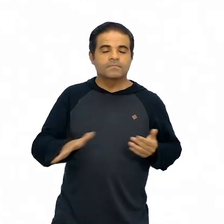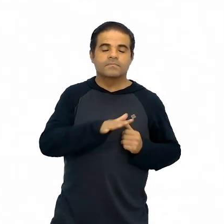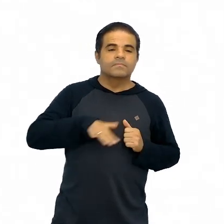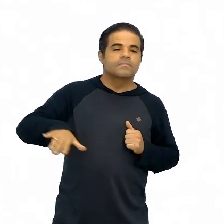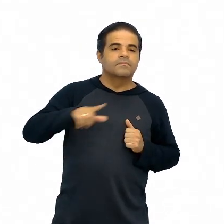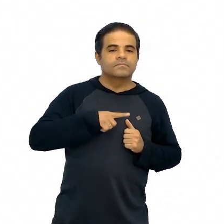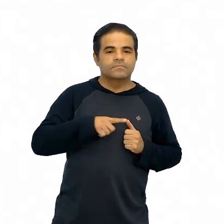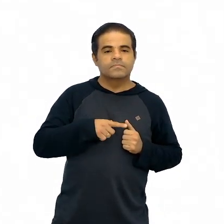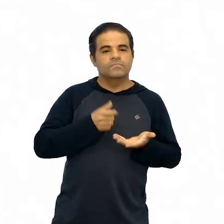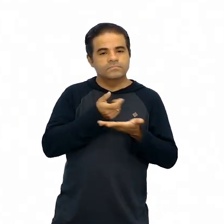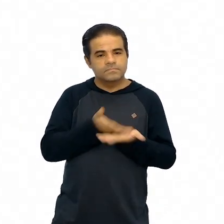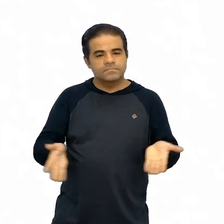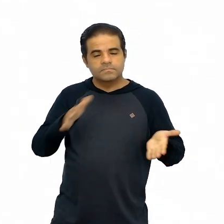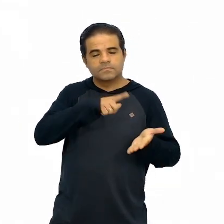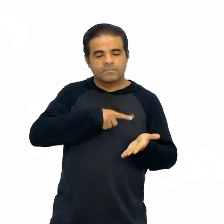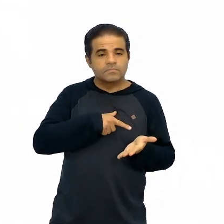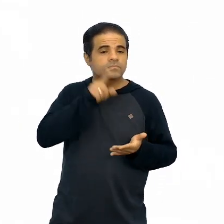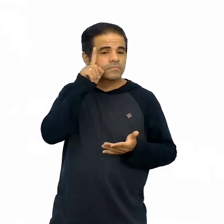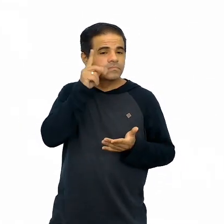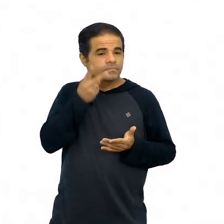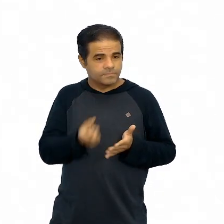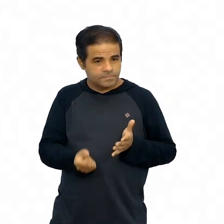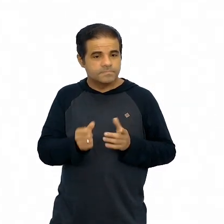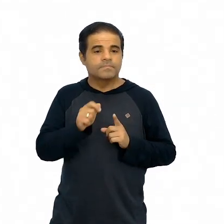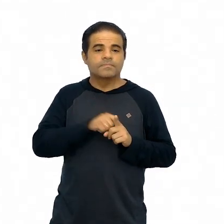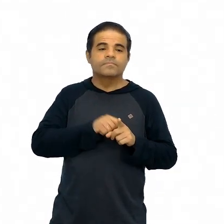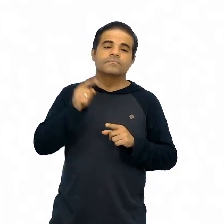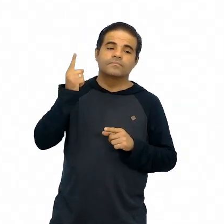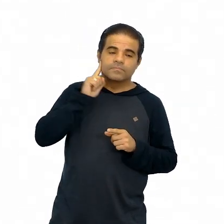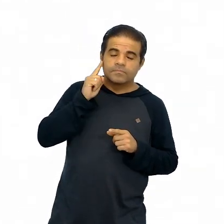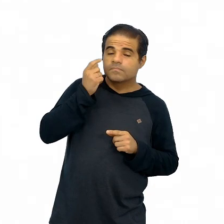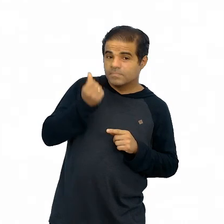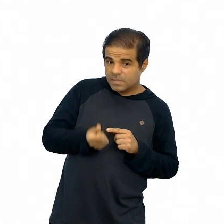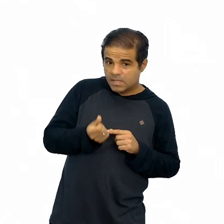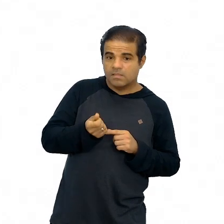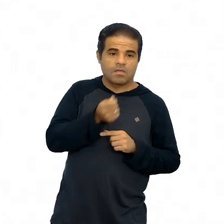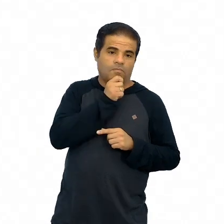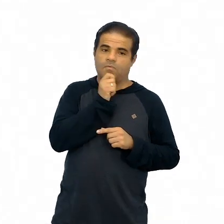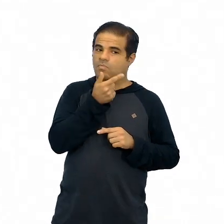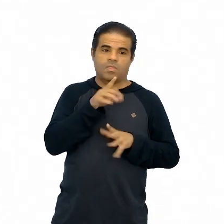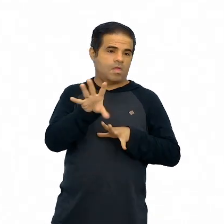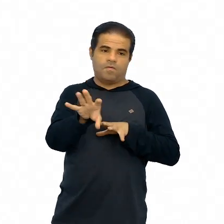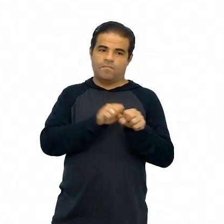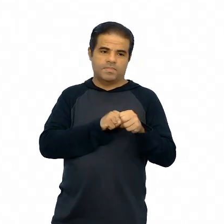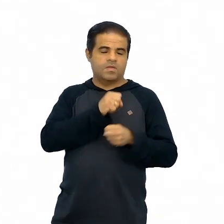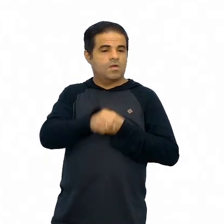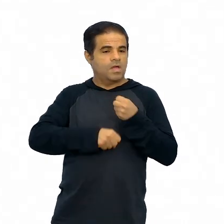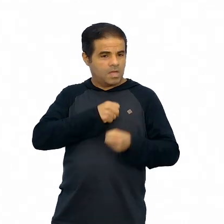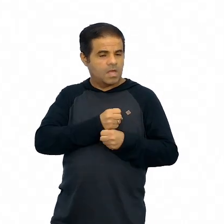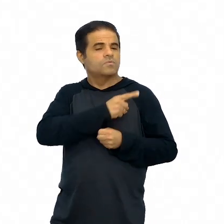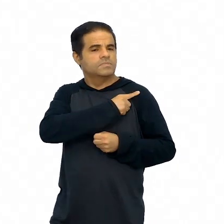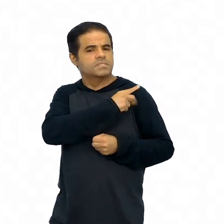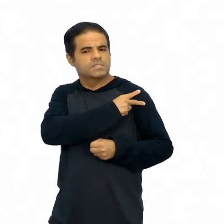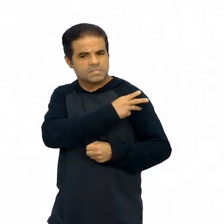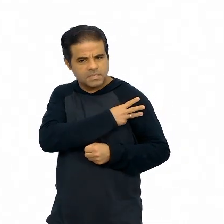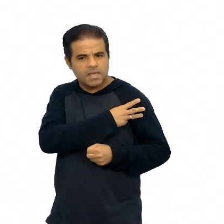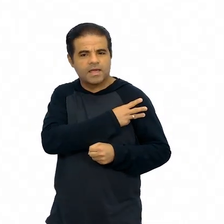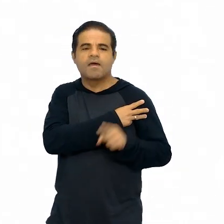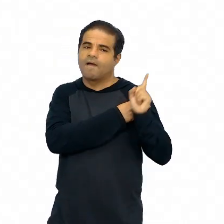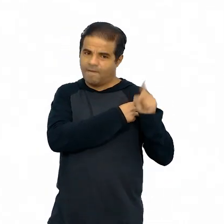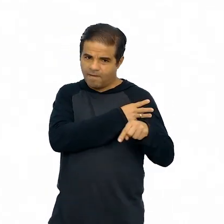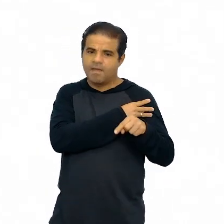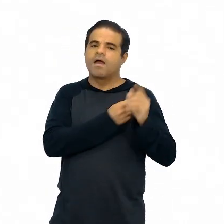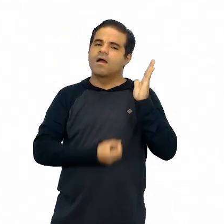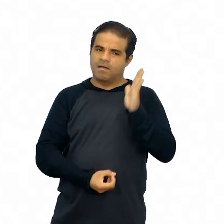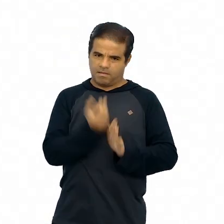dia 6/6 e o dia 26/6 não terá a formação de ano série. Por quê? Porque tem um feriado aí no